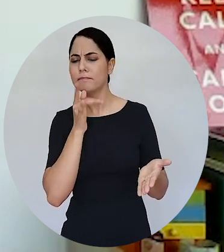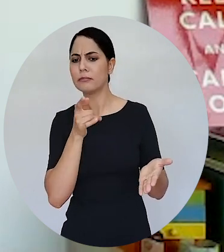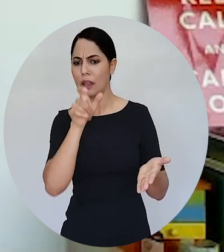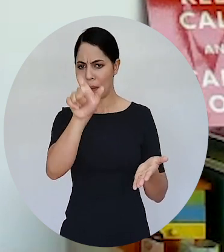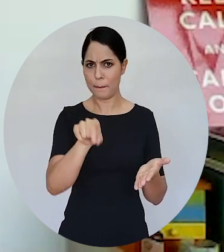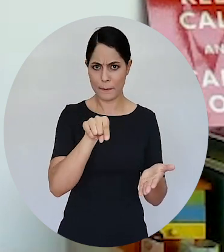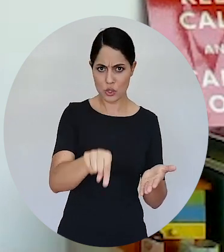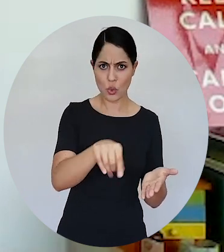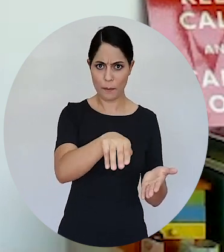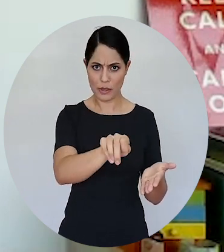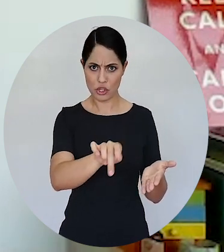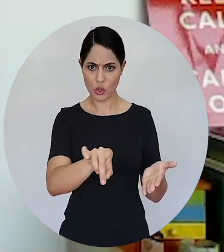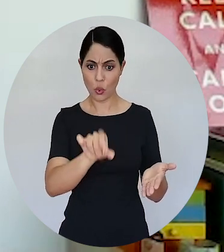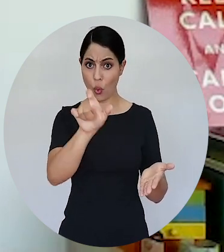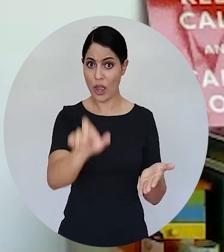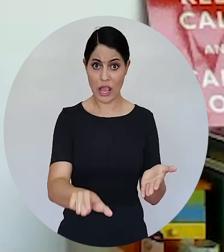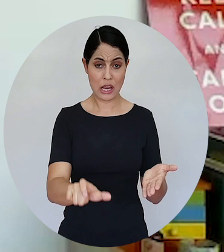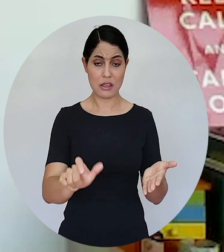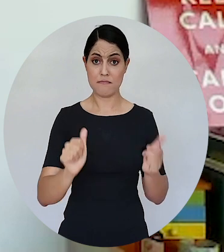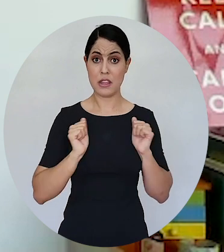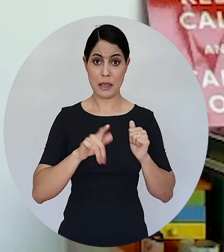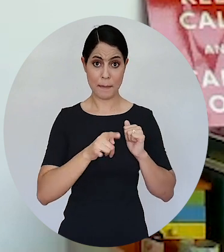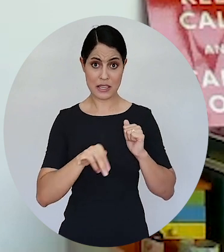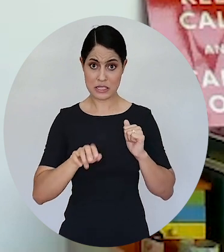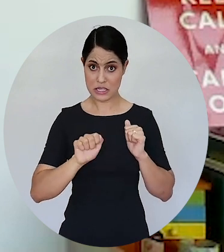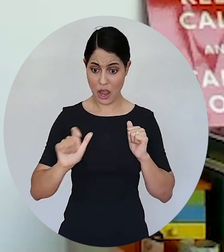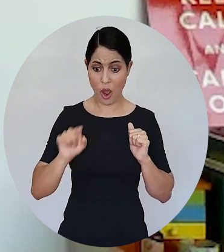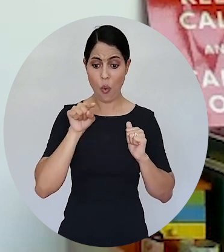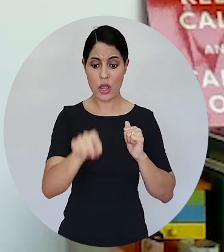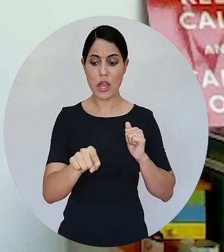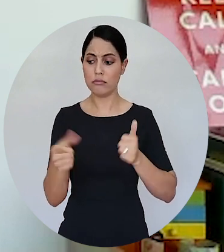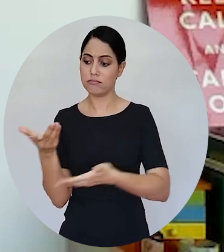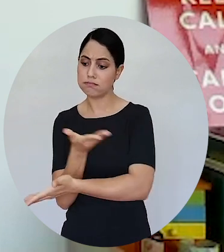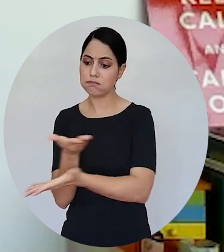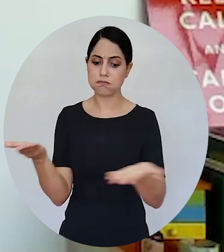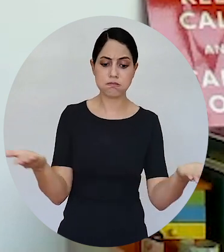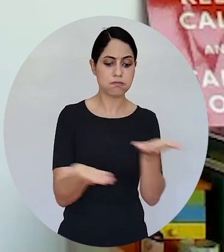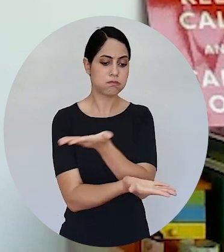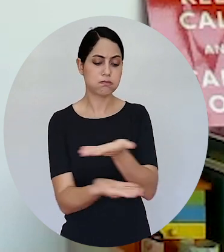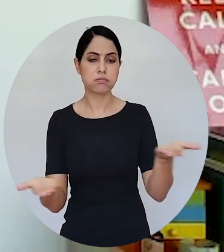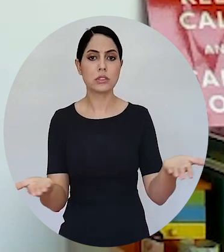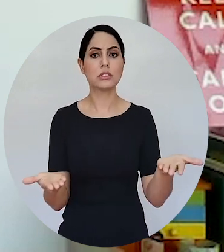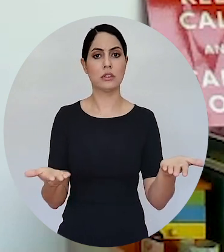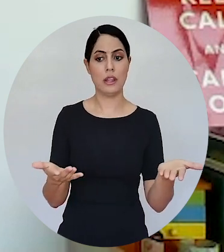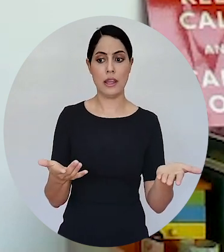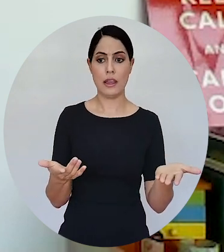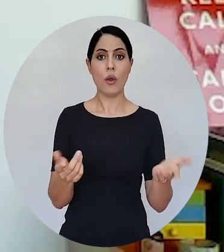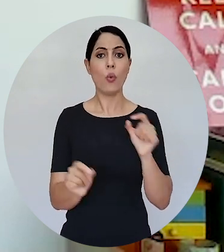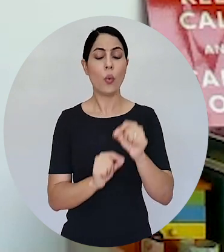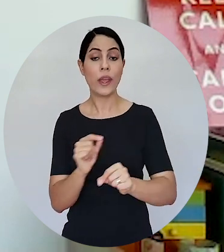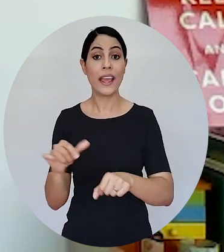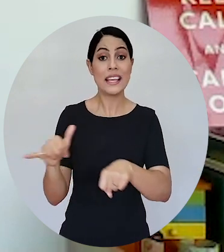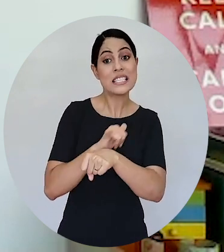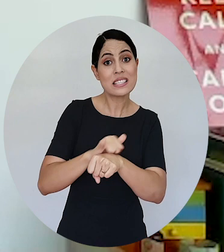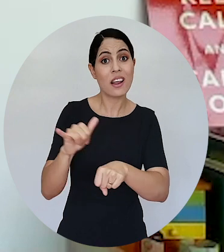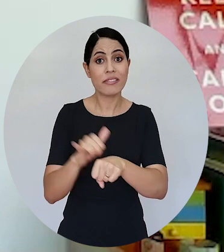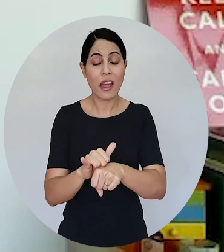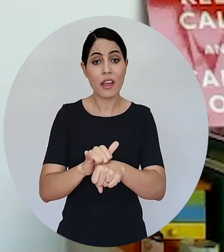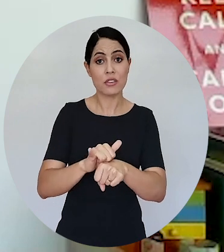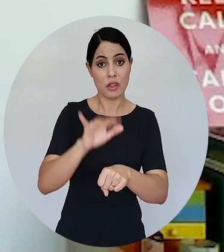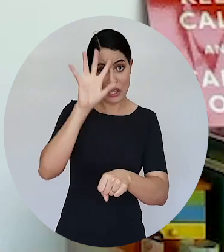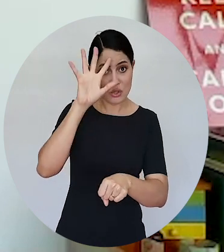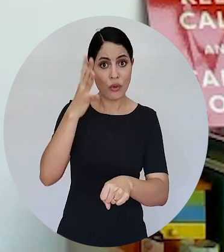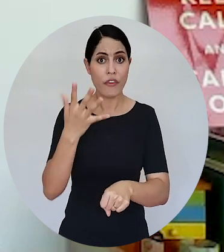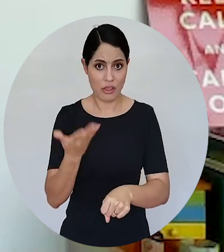terceiro, que é o mediador, né? Um terceiro imparcial, que vai auxiliar as partes e os seus advogados a encontrarem